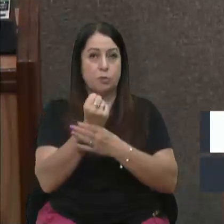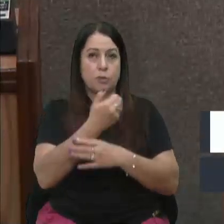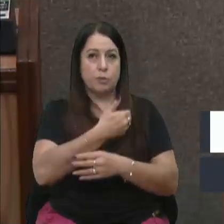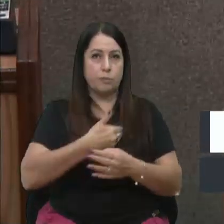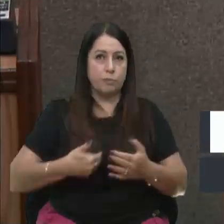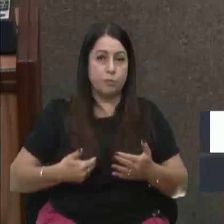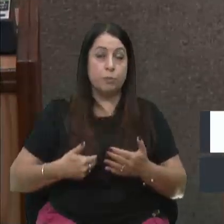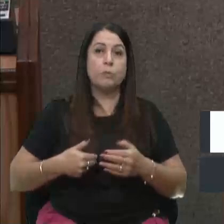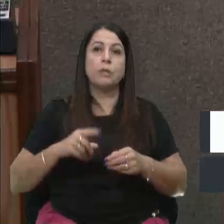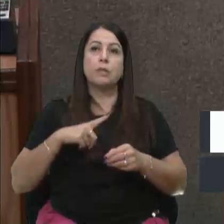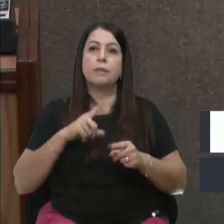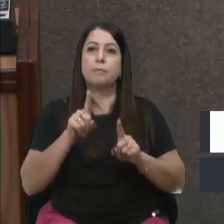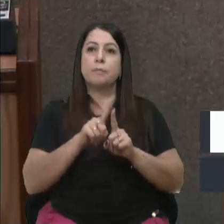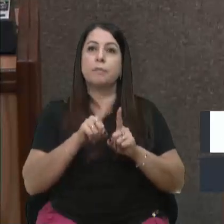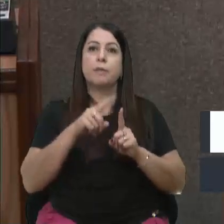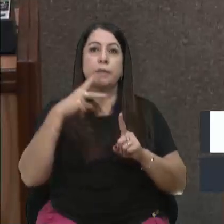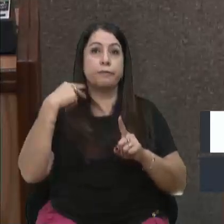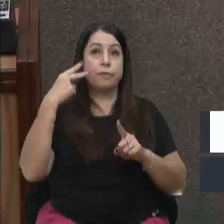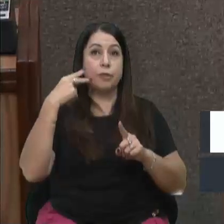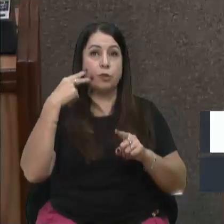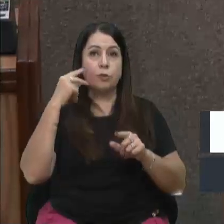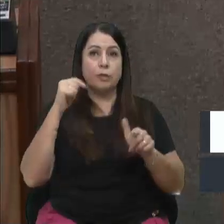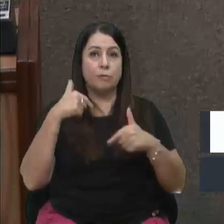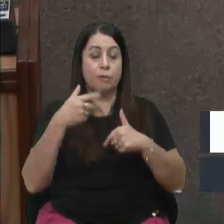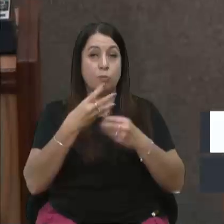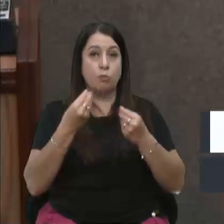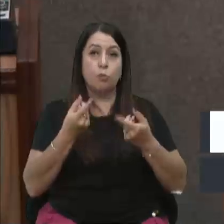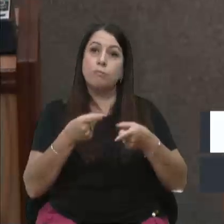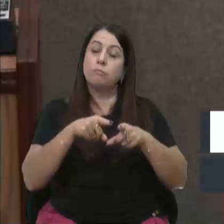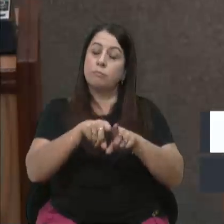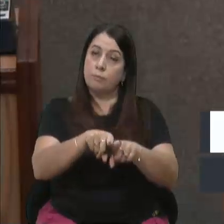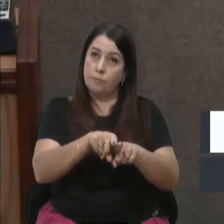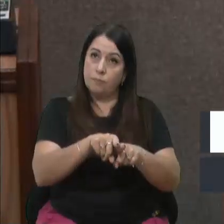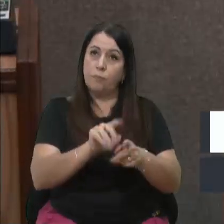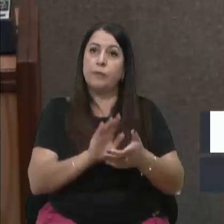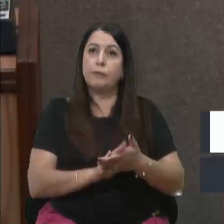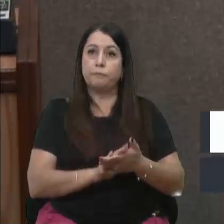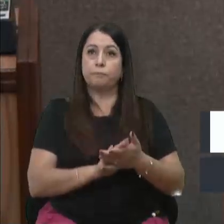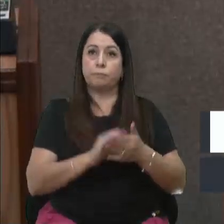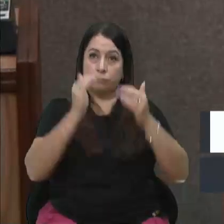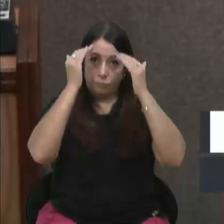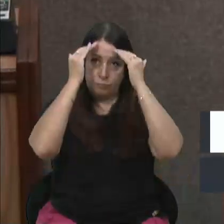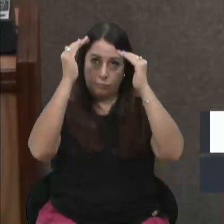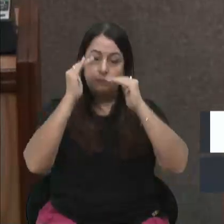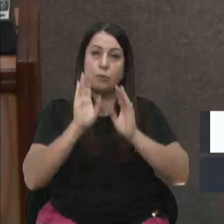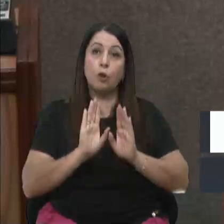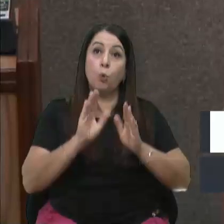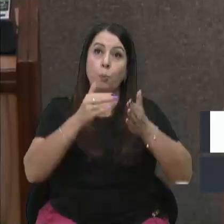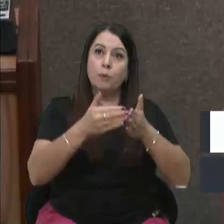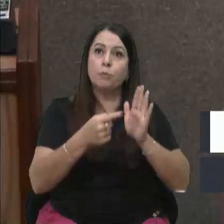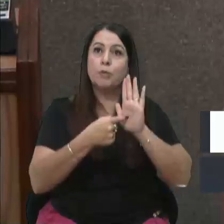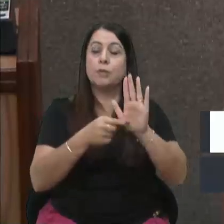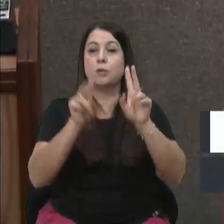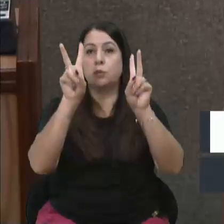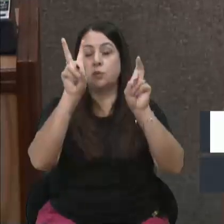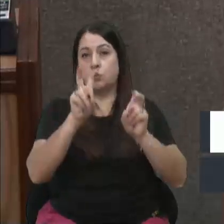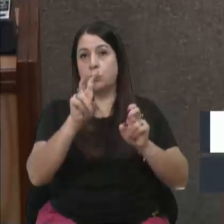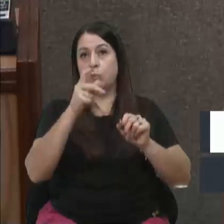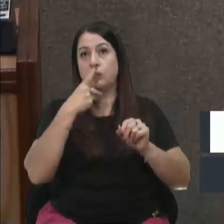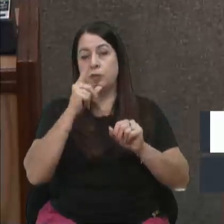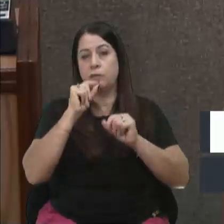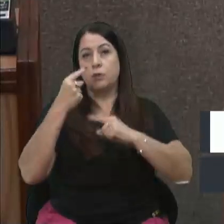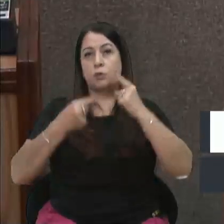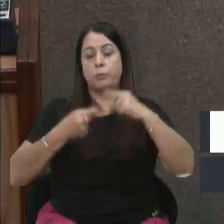Pública, e a gente, enquanto vereadores, trabalha muito em parceria, né? Então, respeitando a comissão e trazendo este assunto para que a gente faça